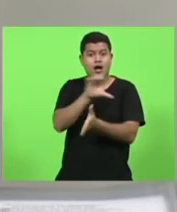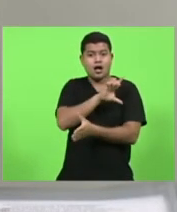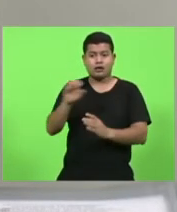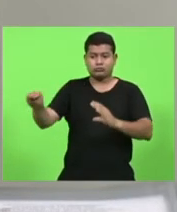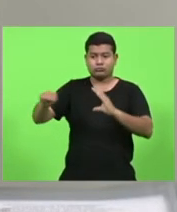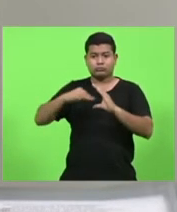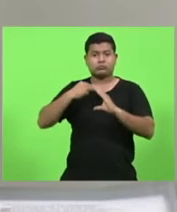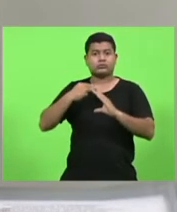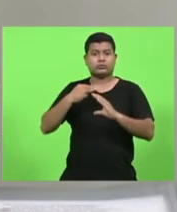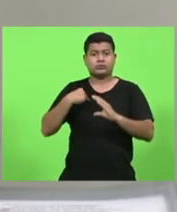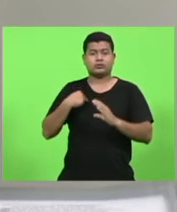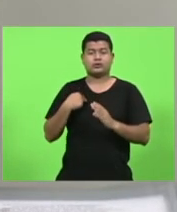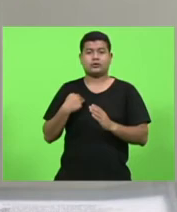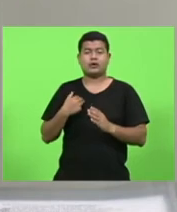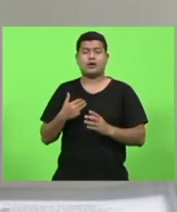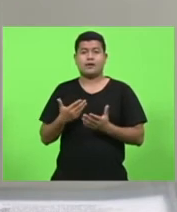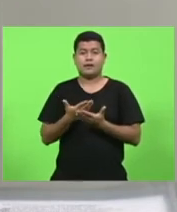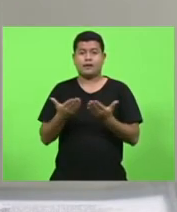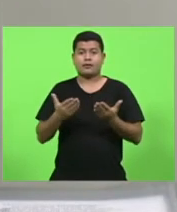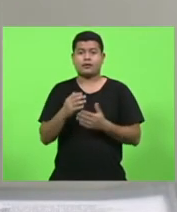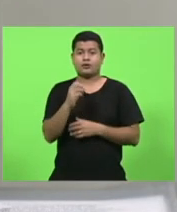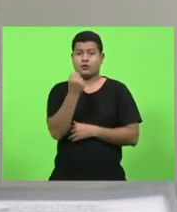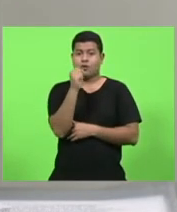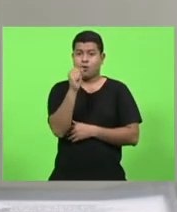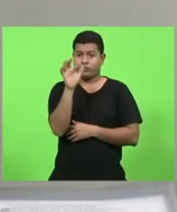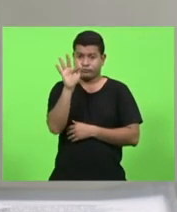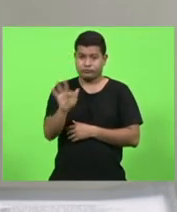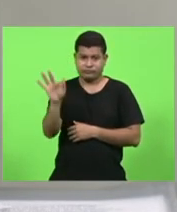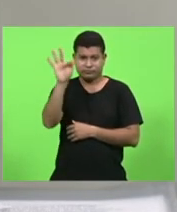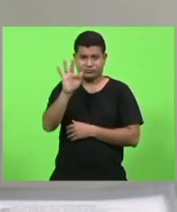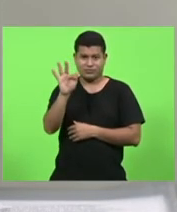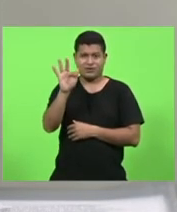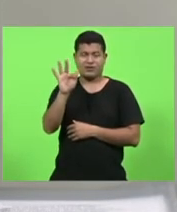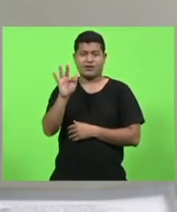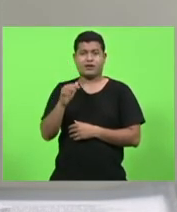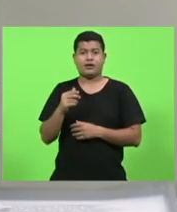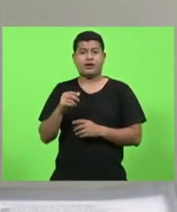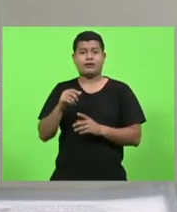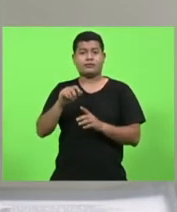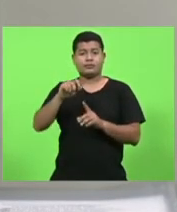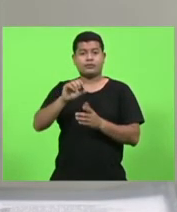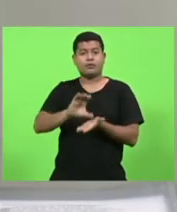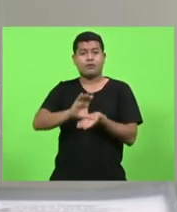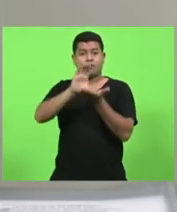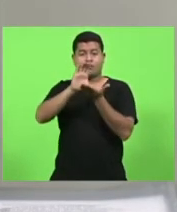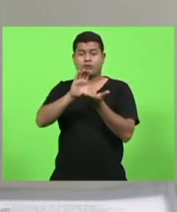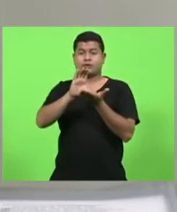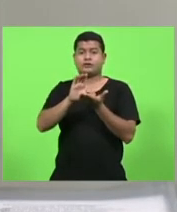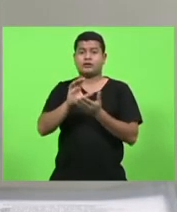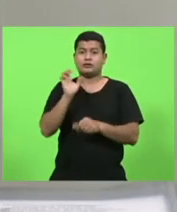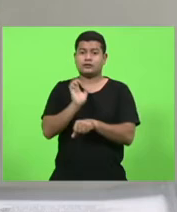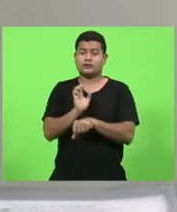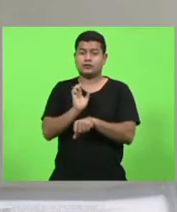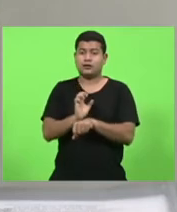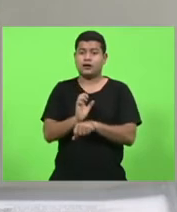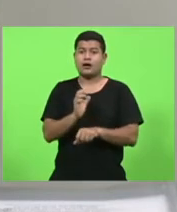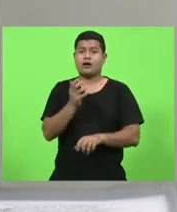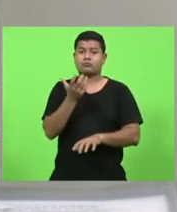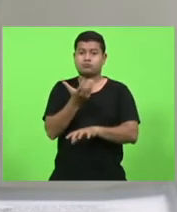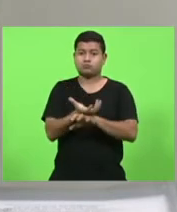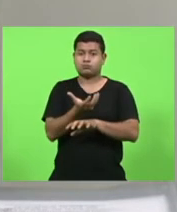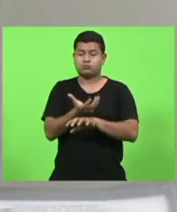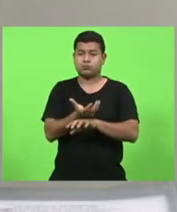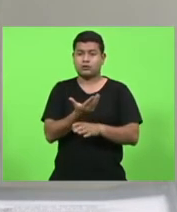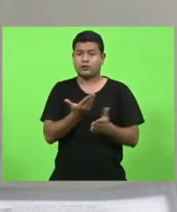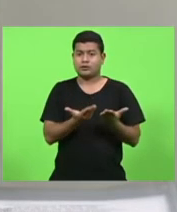as manifestações de 8 de fevereiro do Conselho Estadual dos Direitos da Pessoa com Deficiência, CONED, subscrito